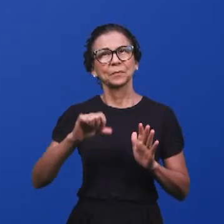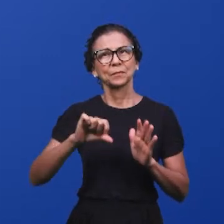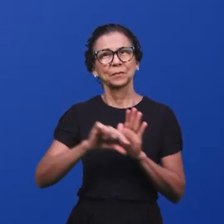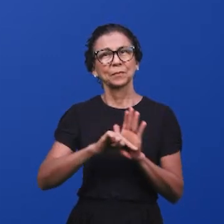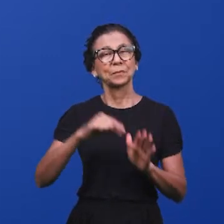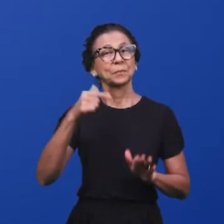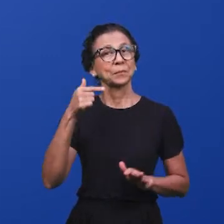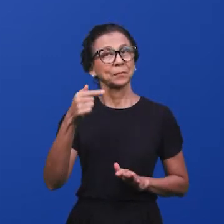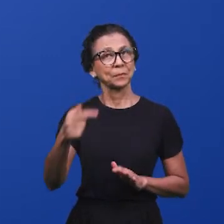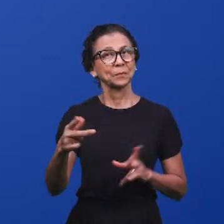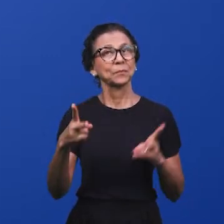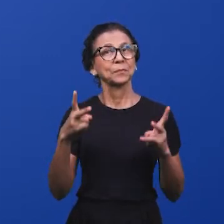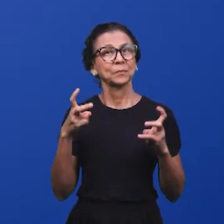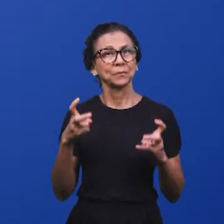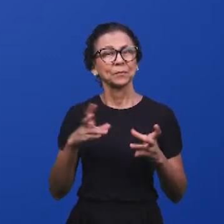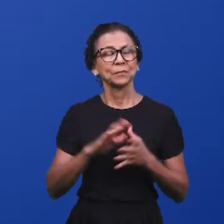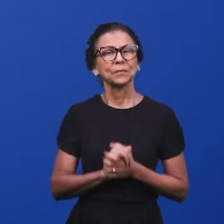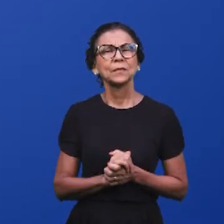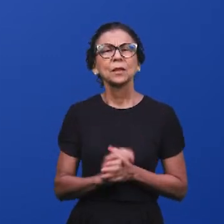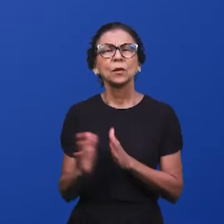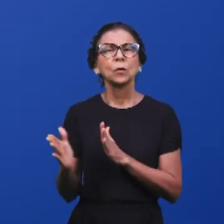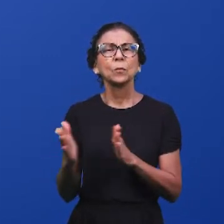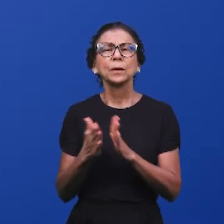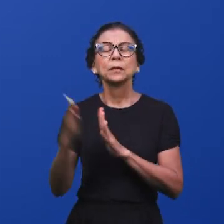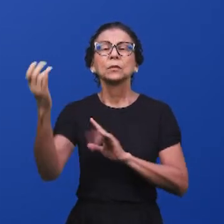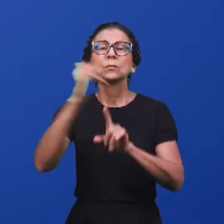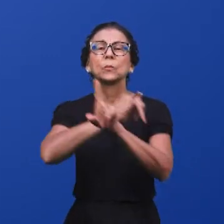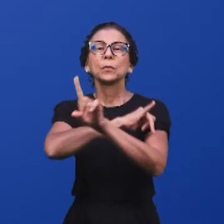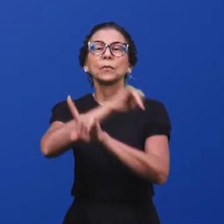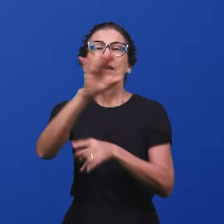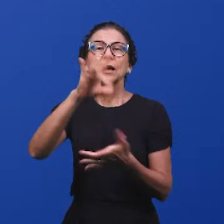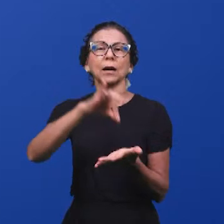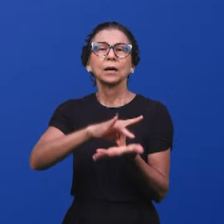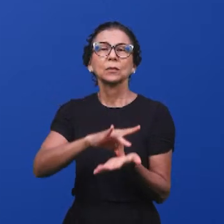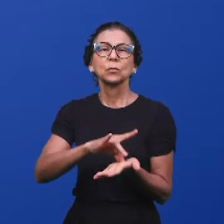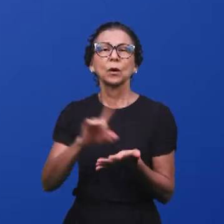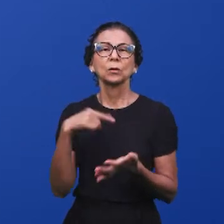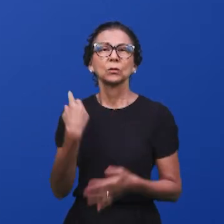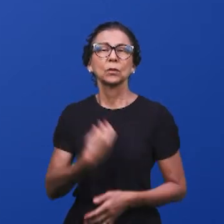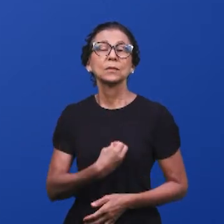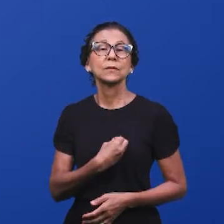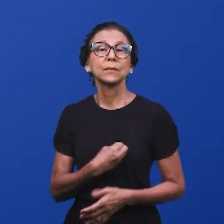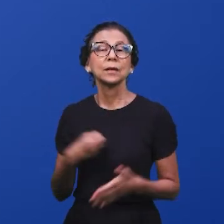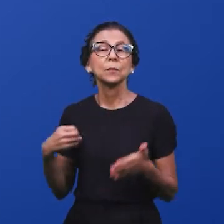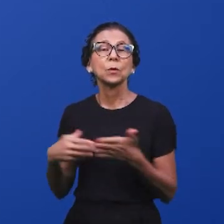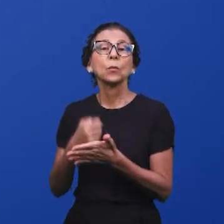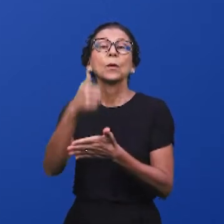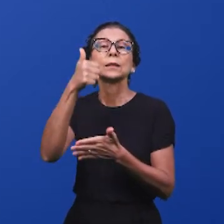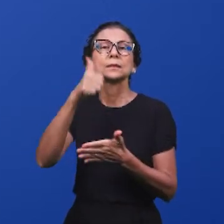7, identifique. O momento profético que estamos listos a viver é